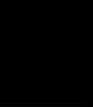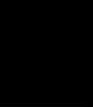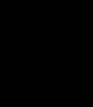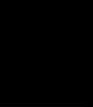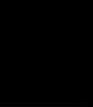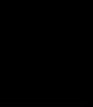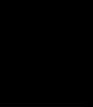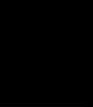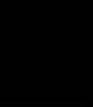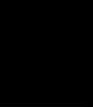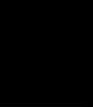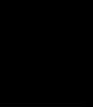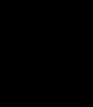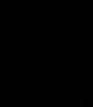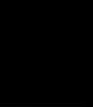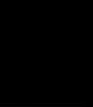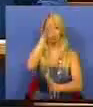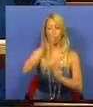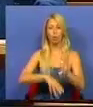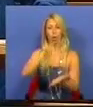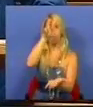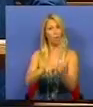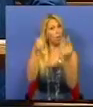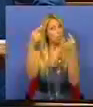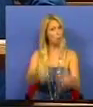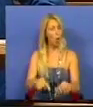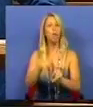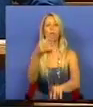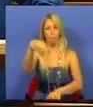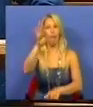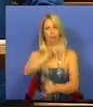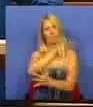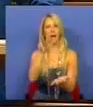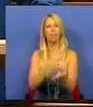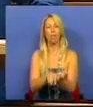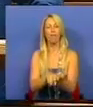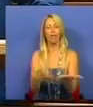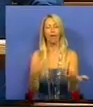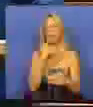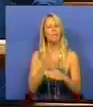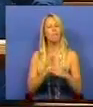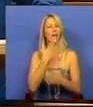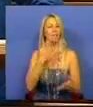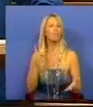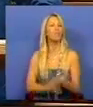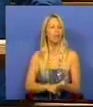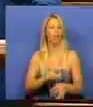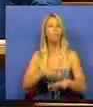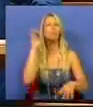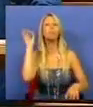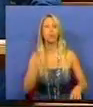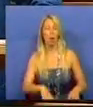As conclusões do relatório, aprovadas apenas pelo PS, são meias verdades sobre a fraude e os